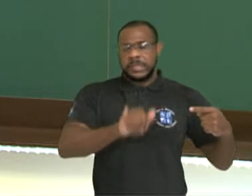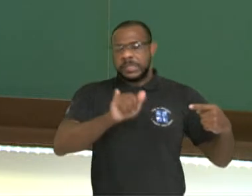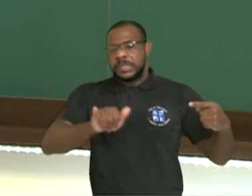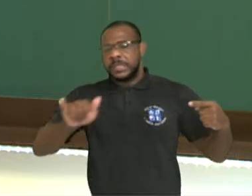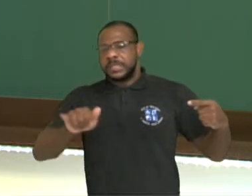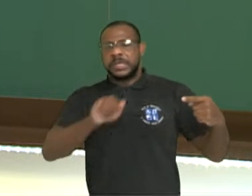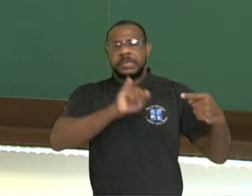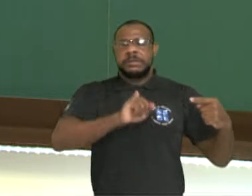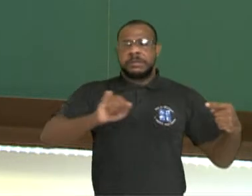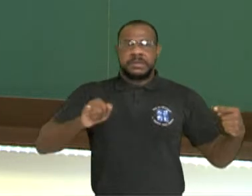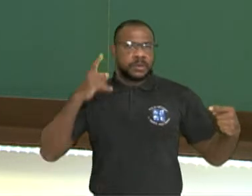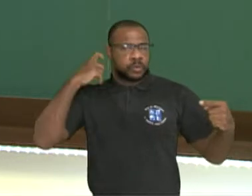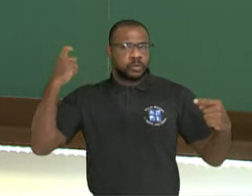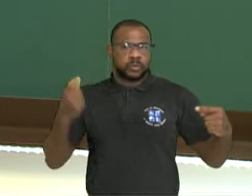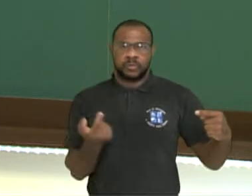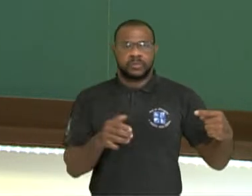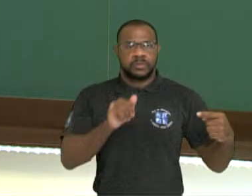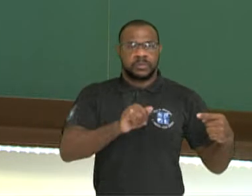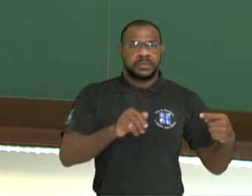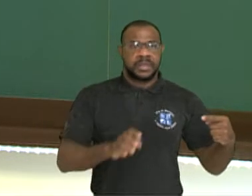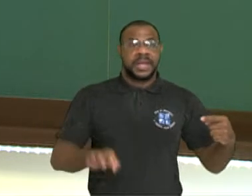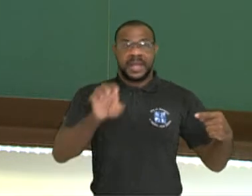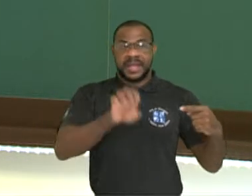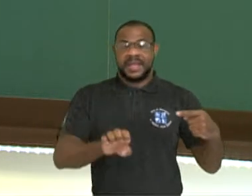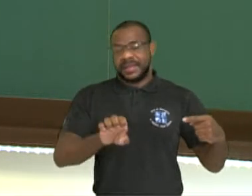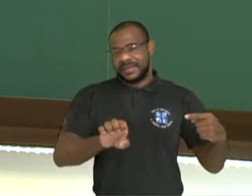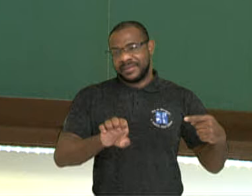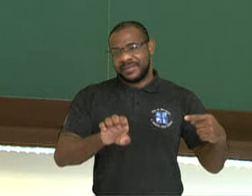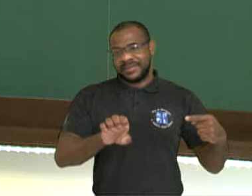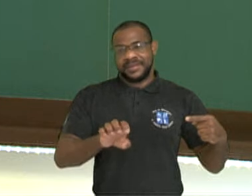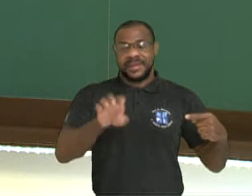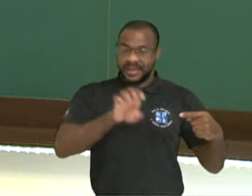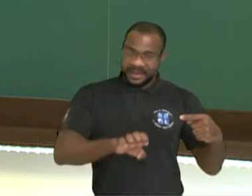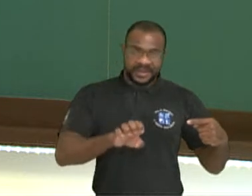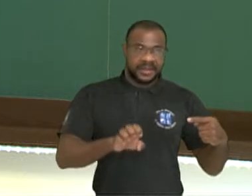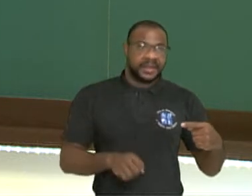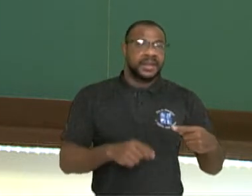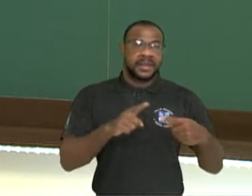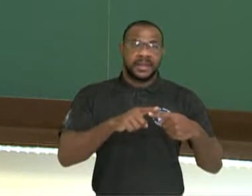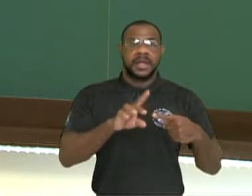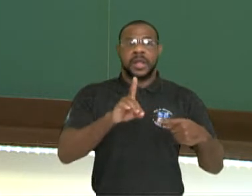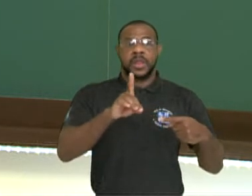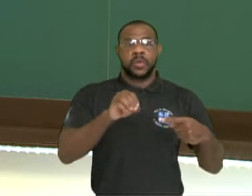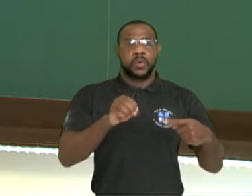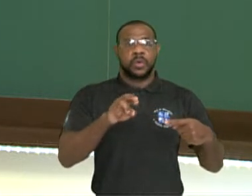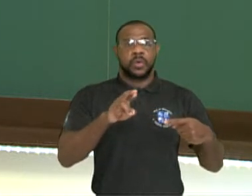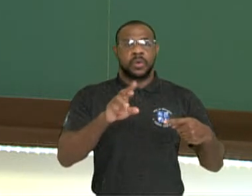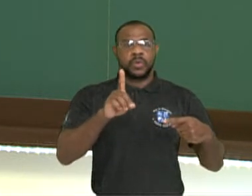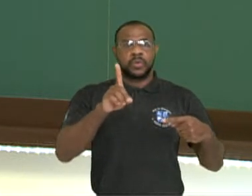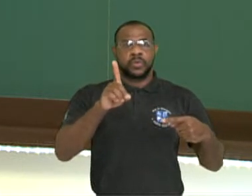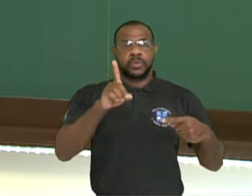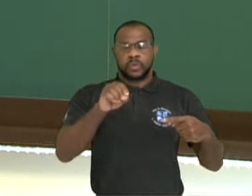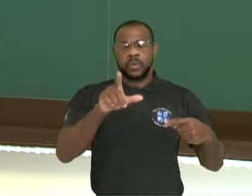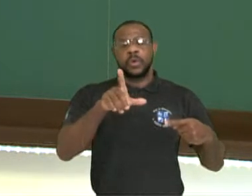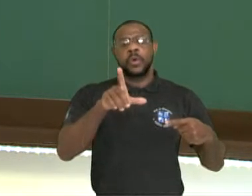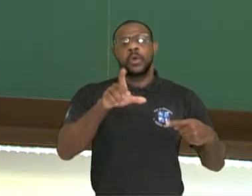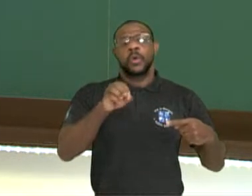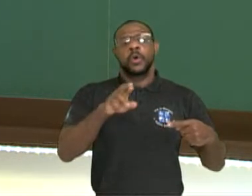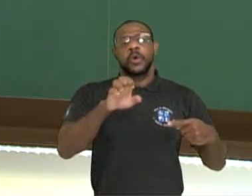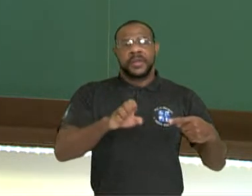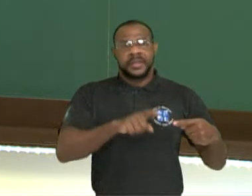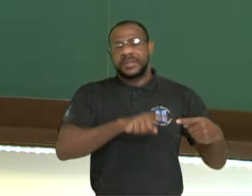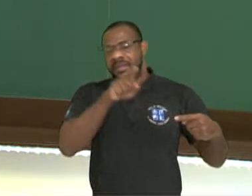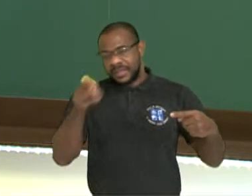mesma coisa, o mesmo som, então colocamos a E. Dolores e Isabel são amigas há muito